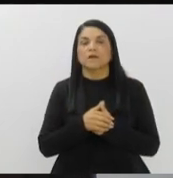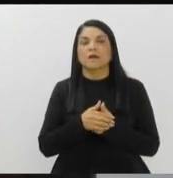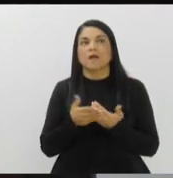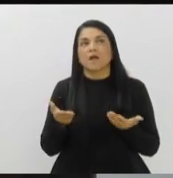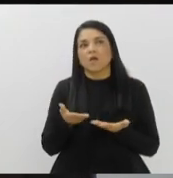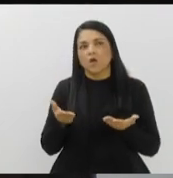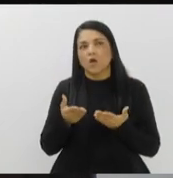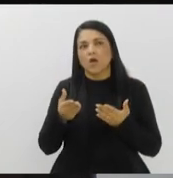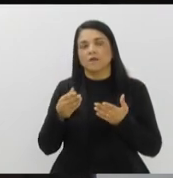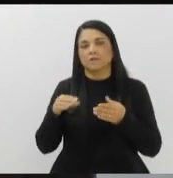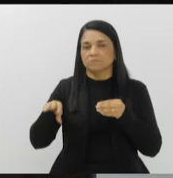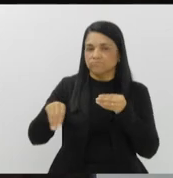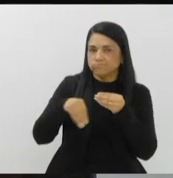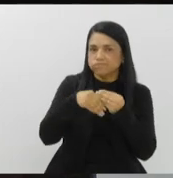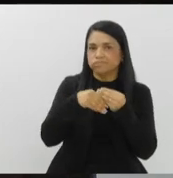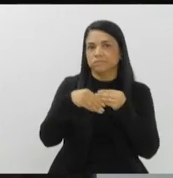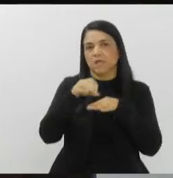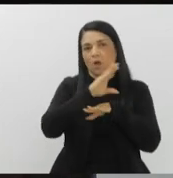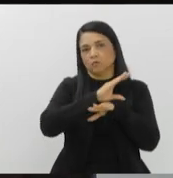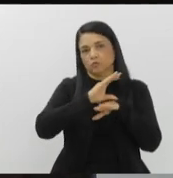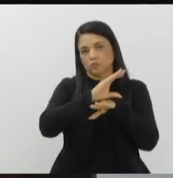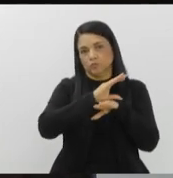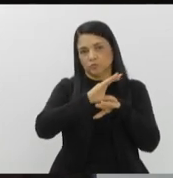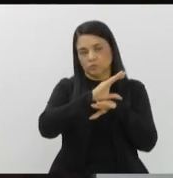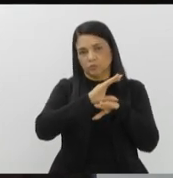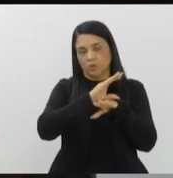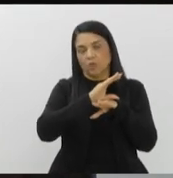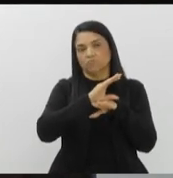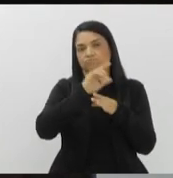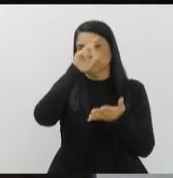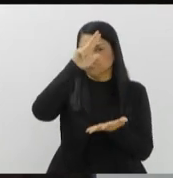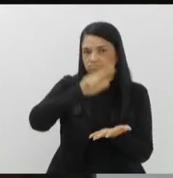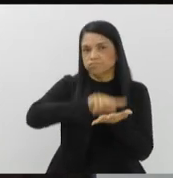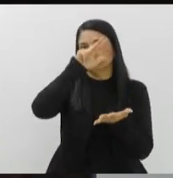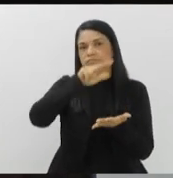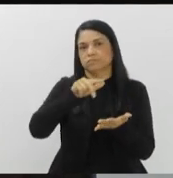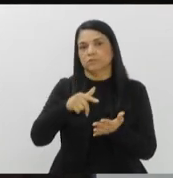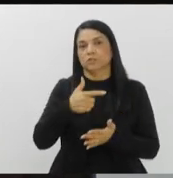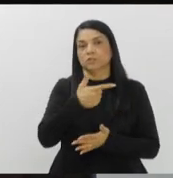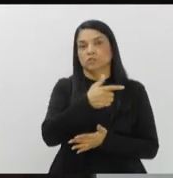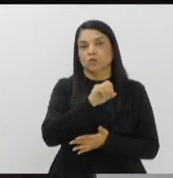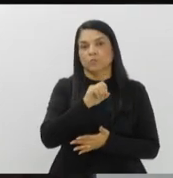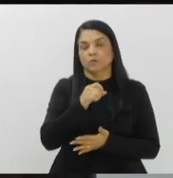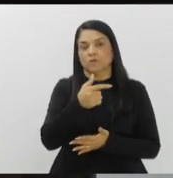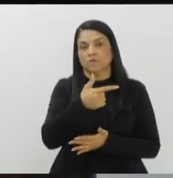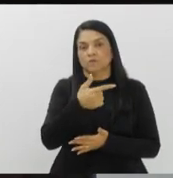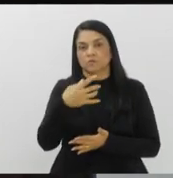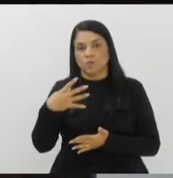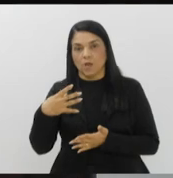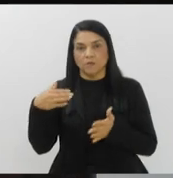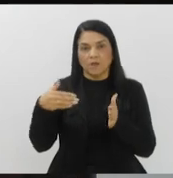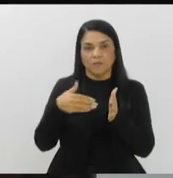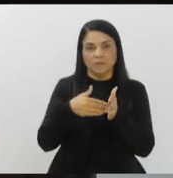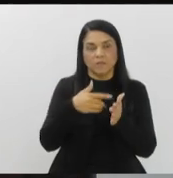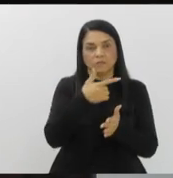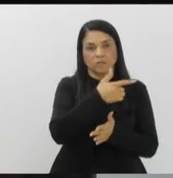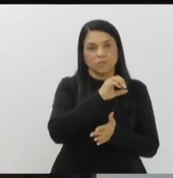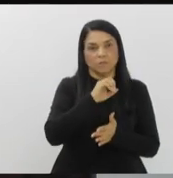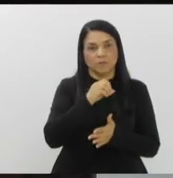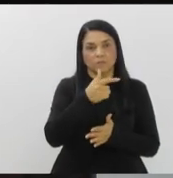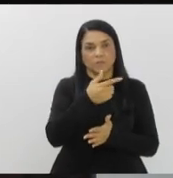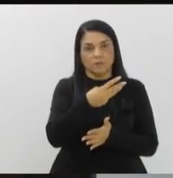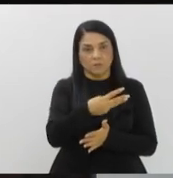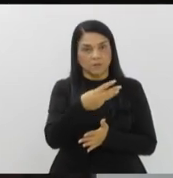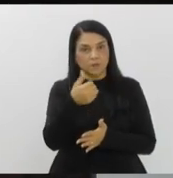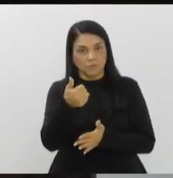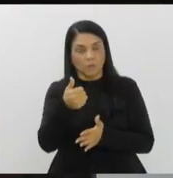na Constituição, ele começou a valer, ele é de 2024 a 2031. Então, esse ano é o primeiro ano